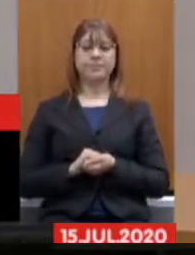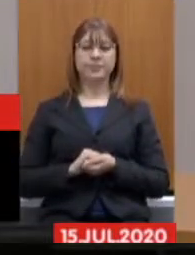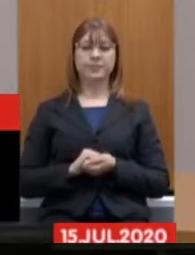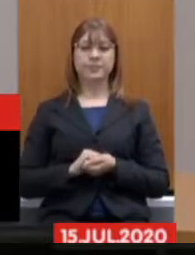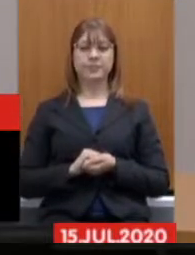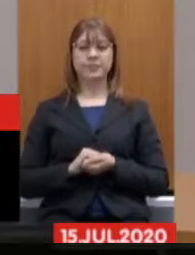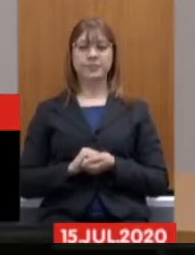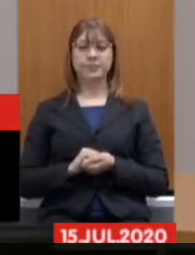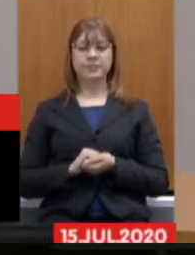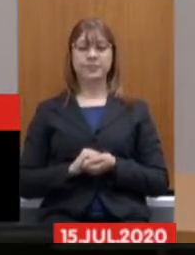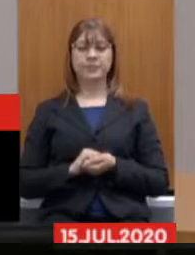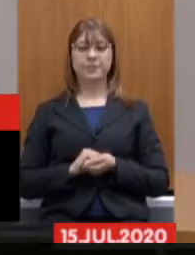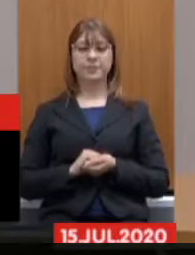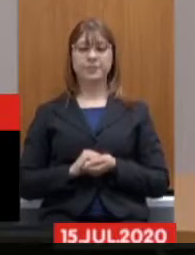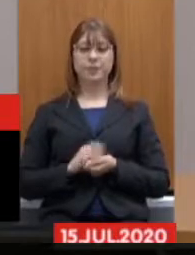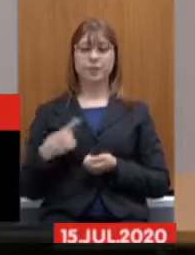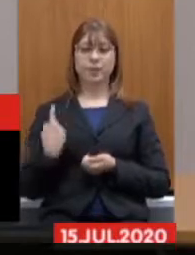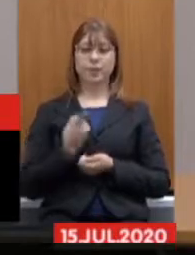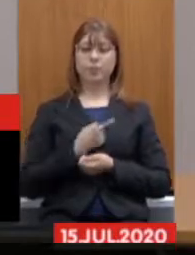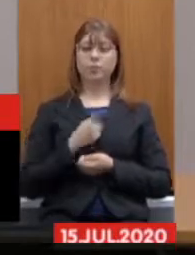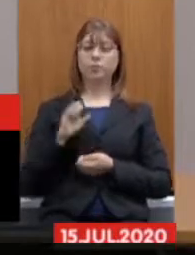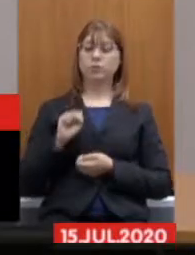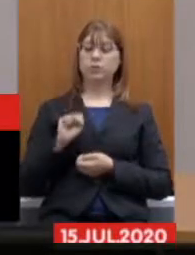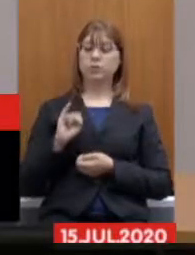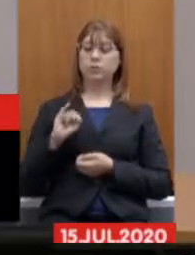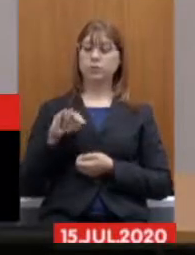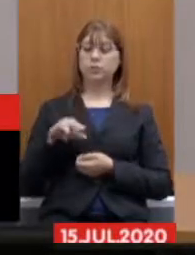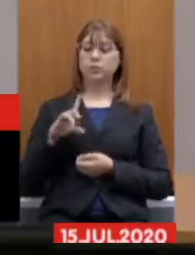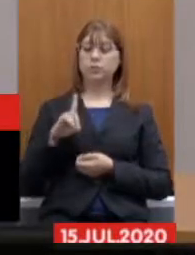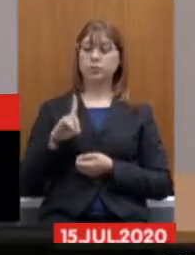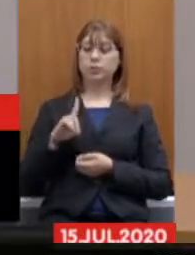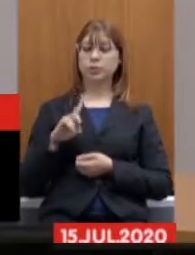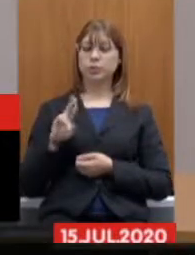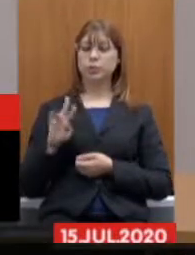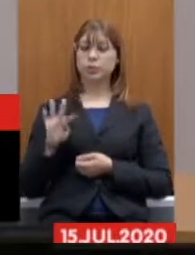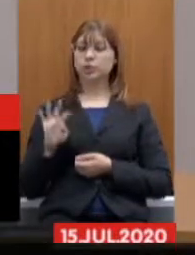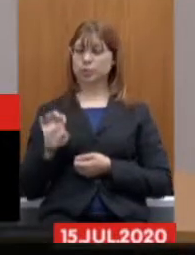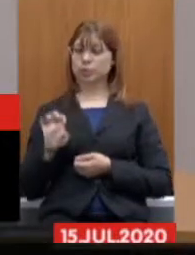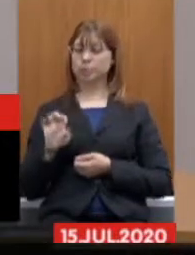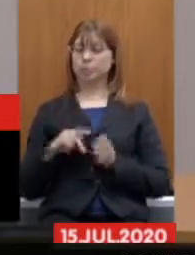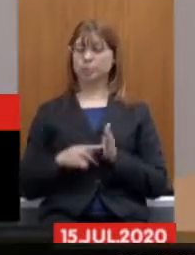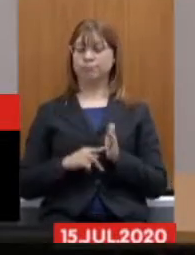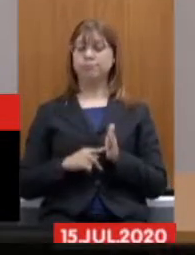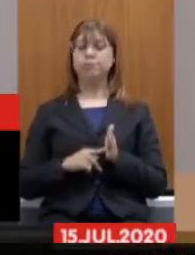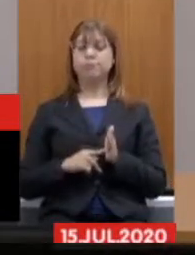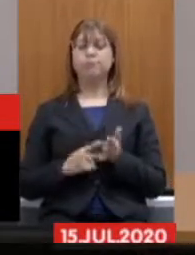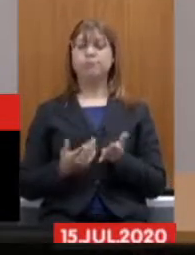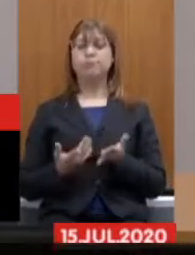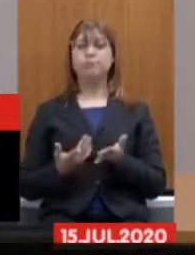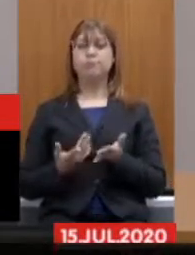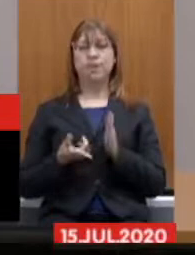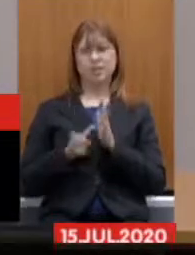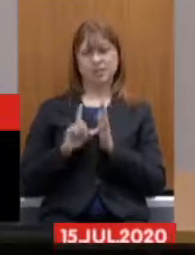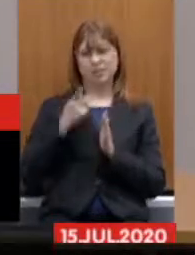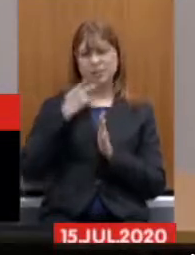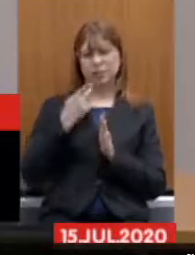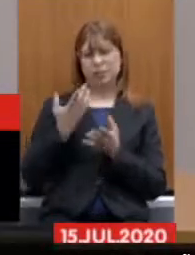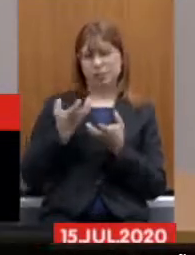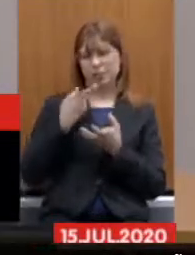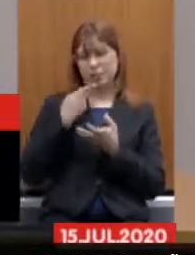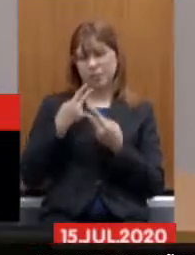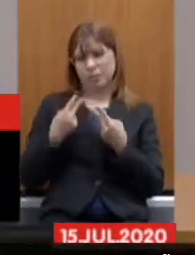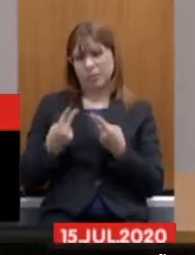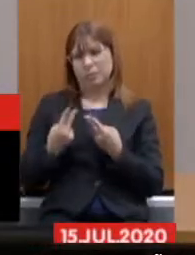é nós do sind-ute antes de abordar o assunto gostaria de fazer uma observação